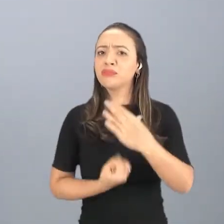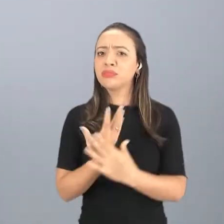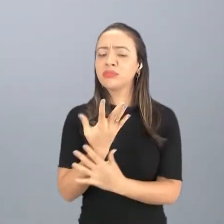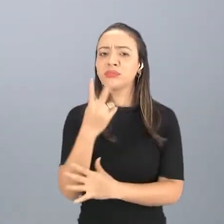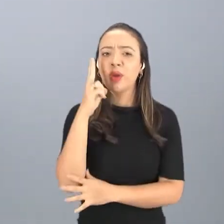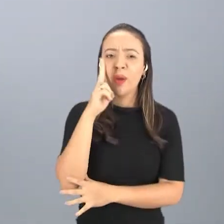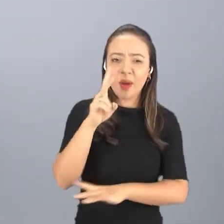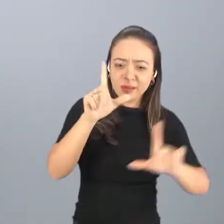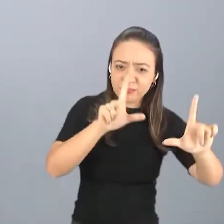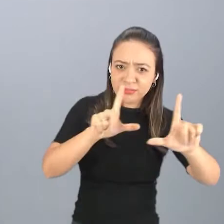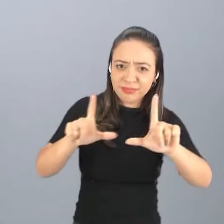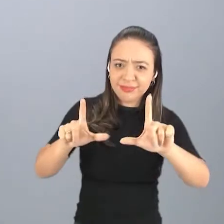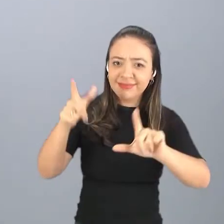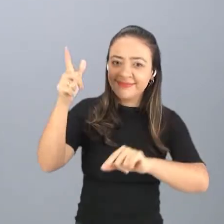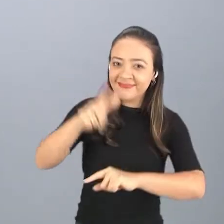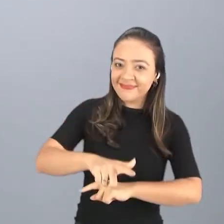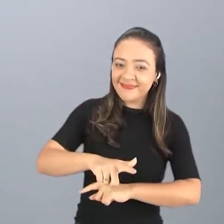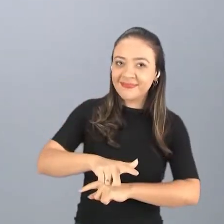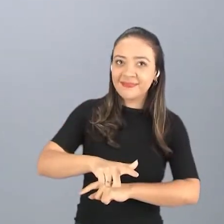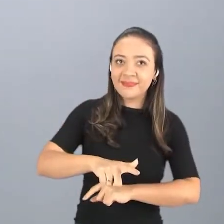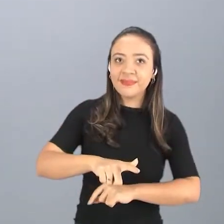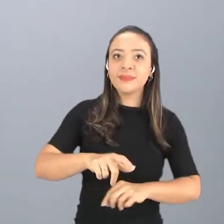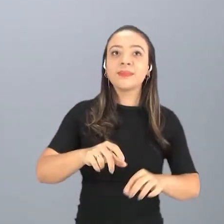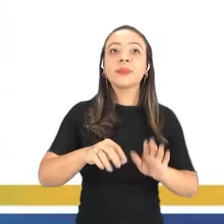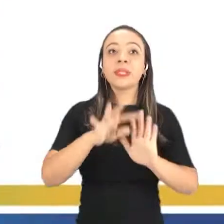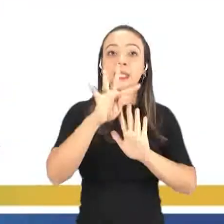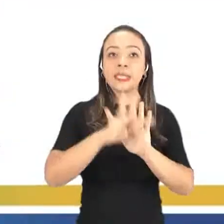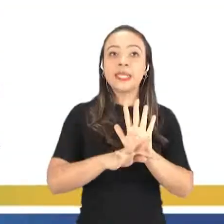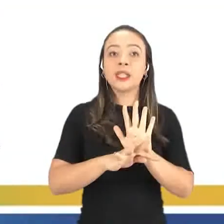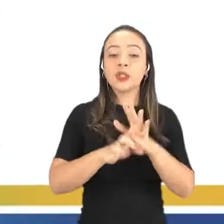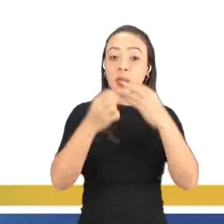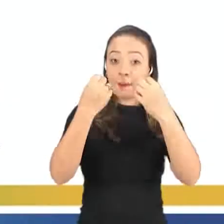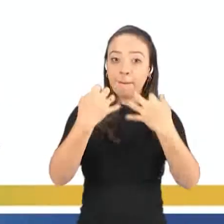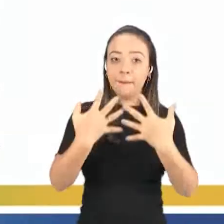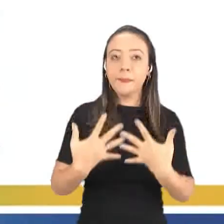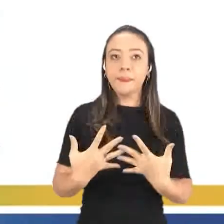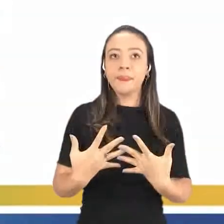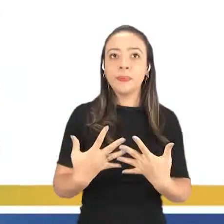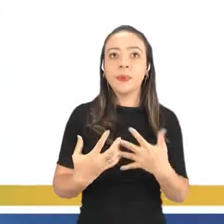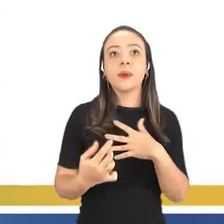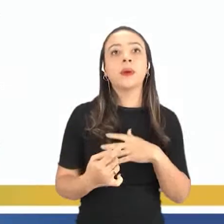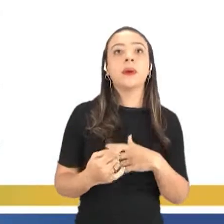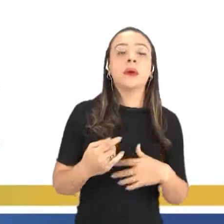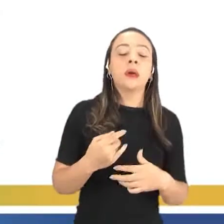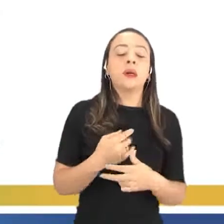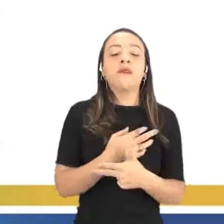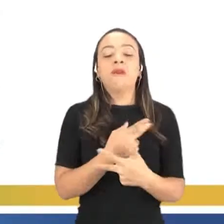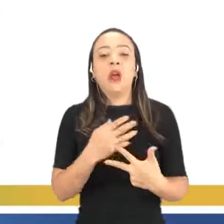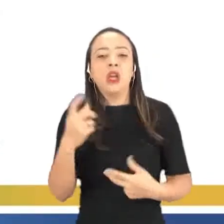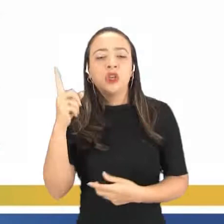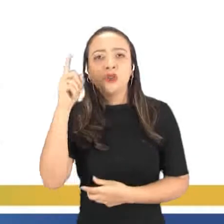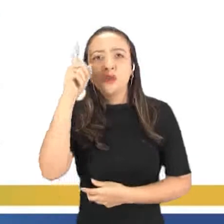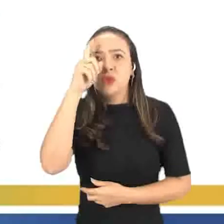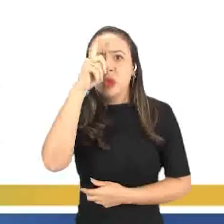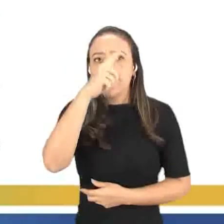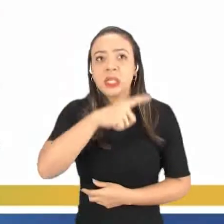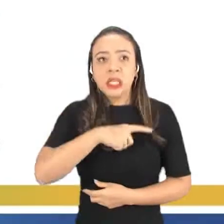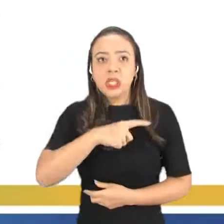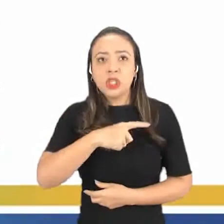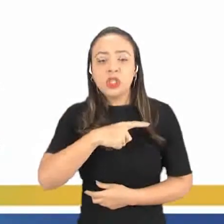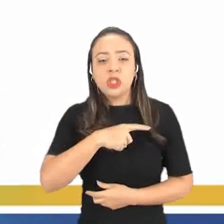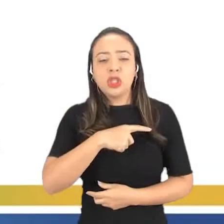Acompanha novamente comigo esse texto explicativo. Diante das dificuldades encontradas no processo